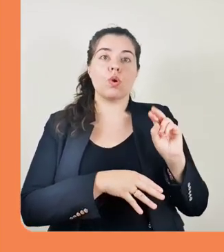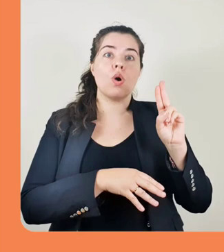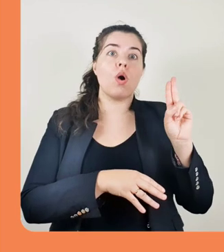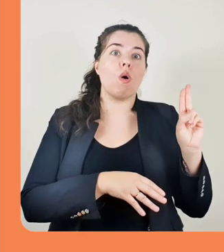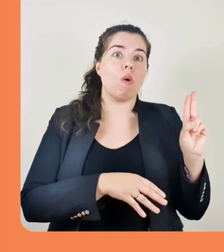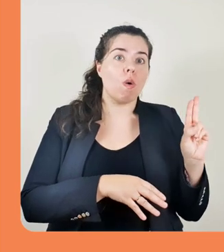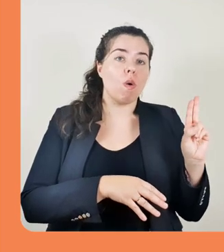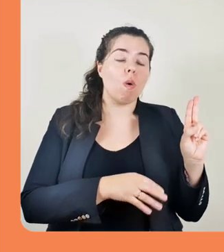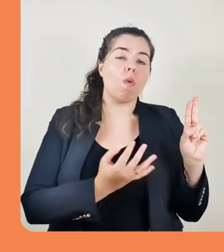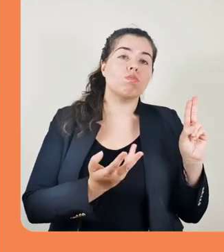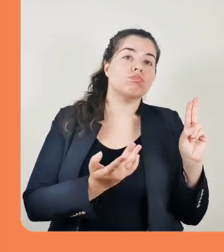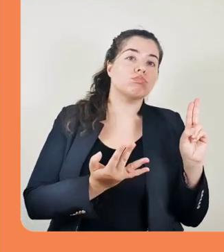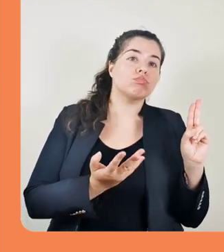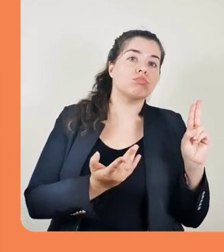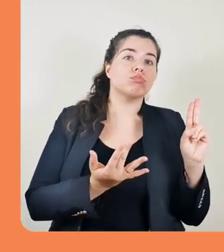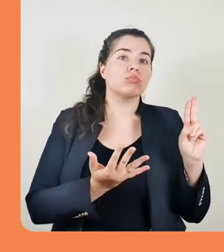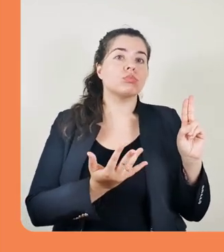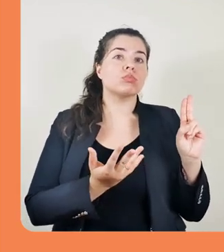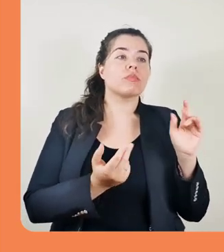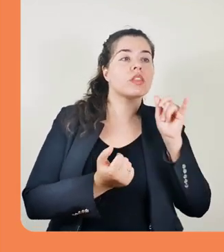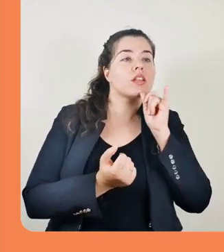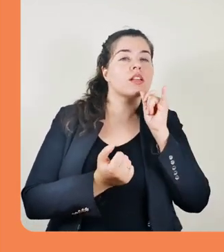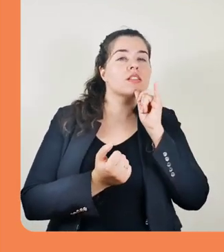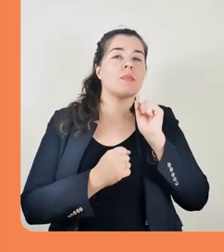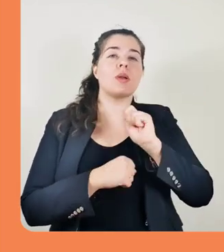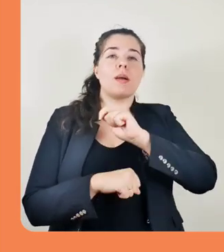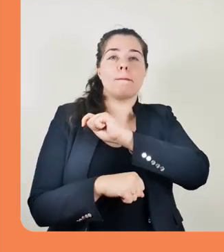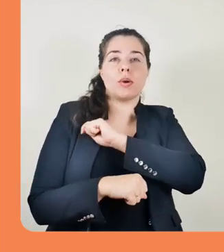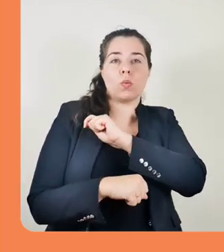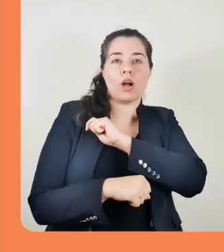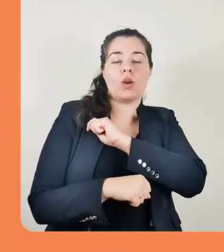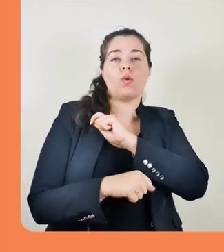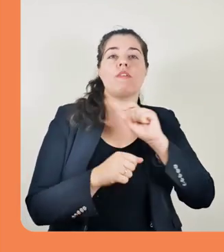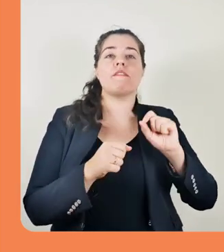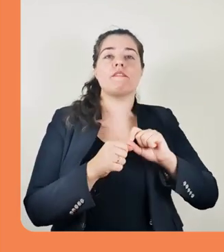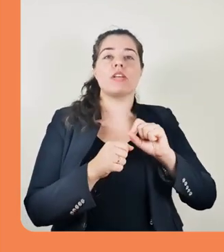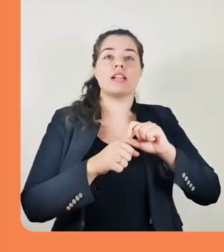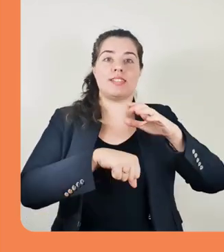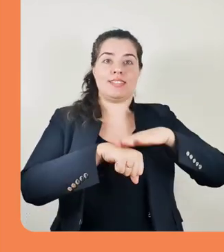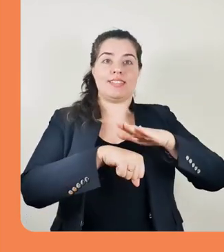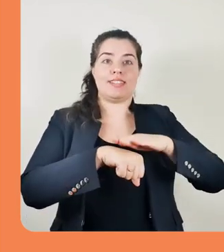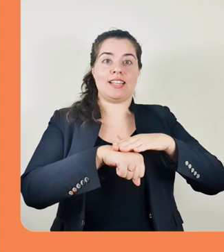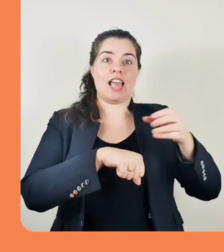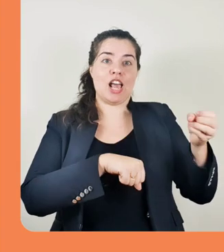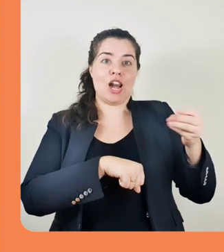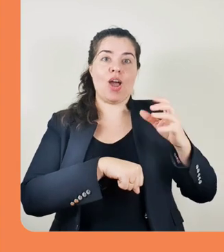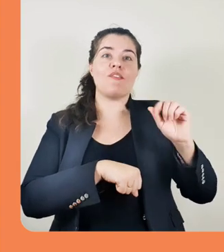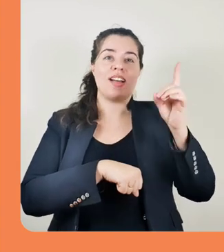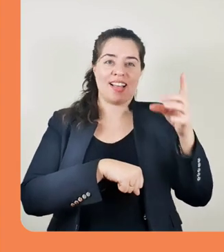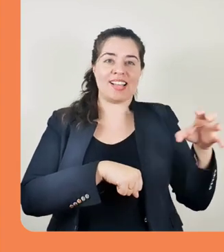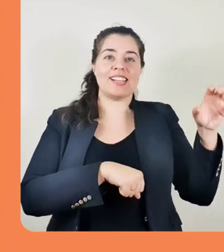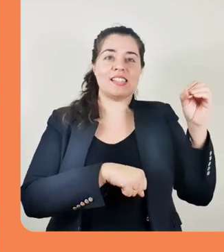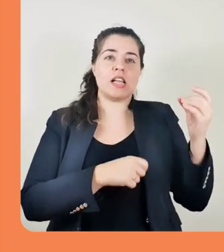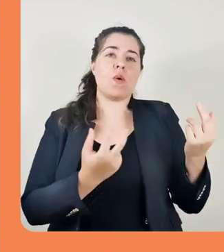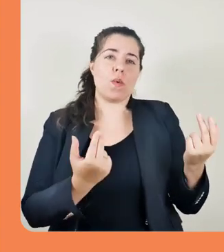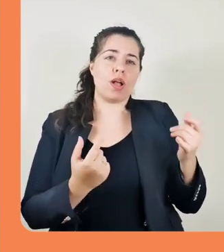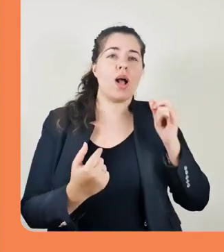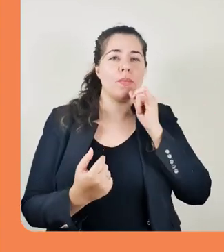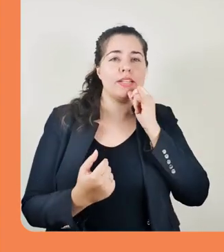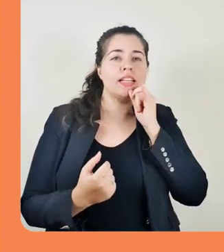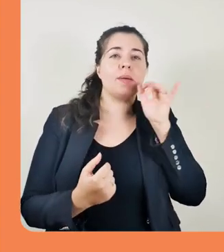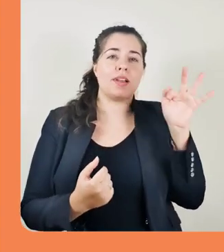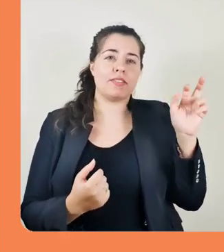duas ações a cada minuto né ou é para ele